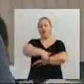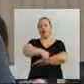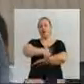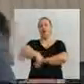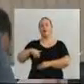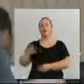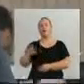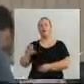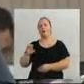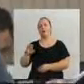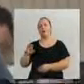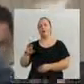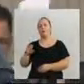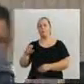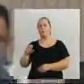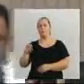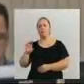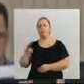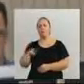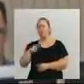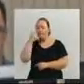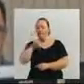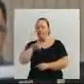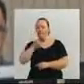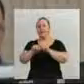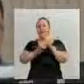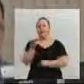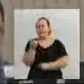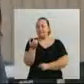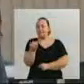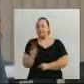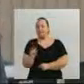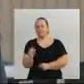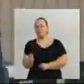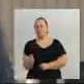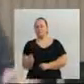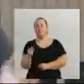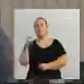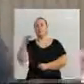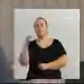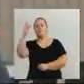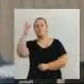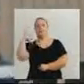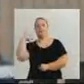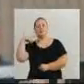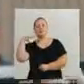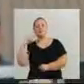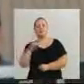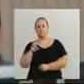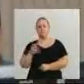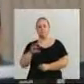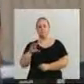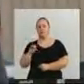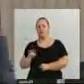É mais uma rua que recebe emenda, no valor de 600 mil reais do deputado federal Décio Lima, que junto com as outras duas que